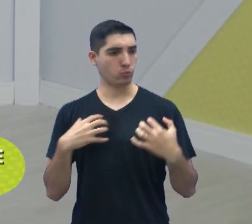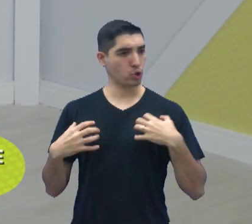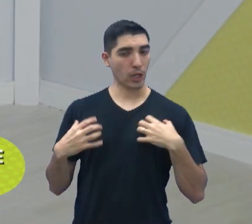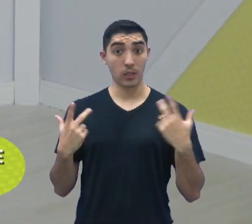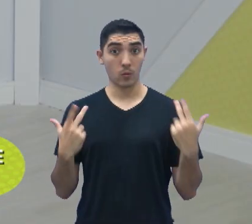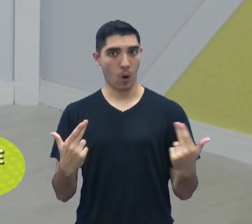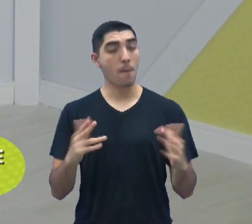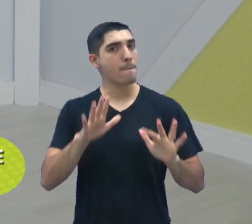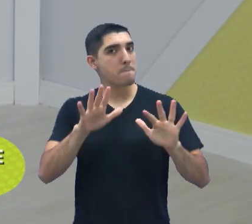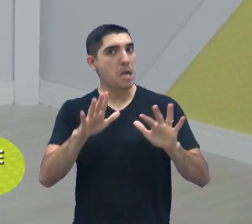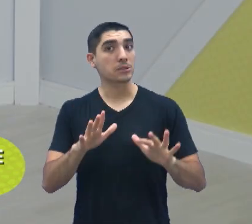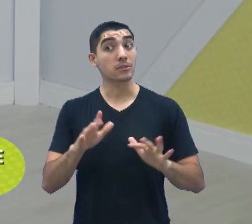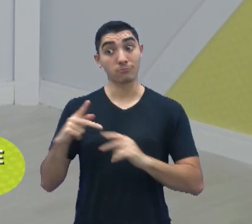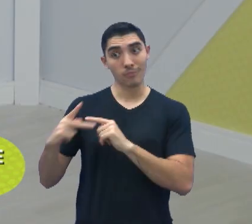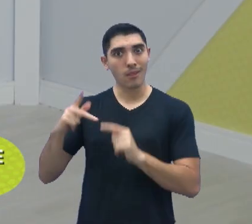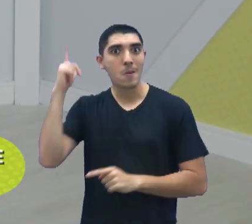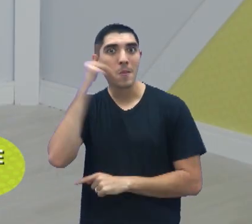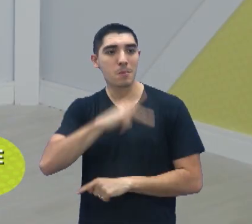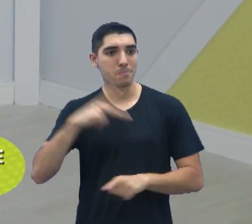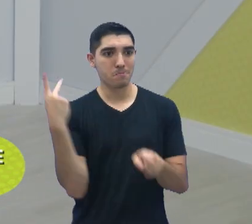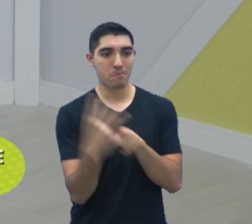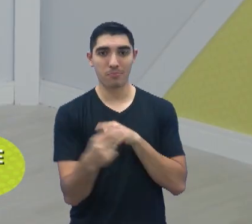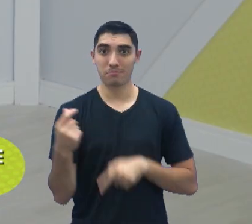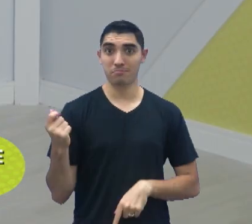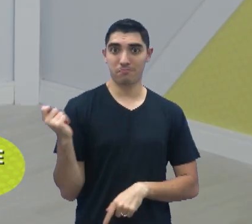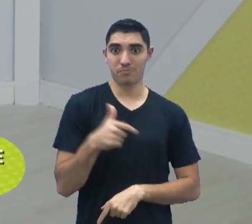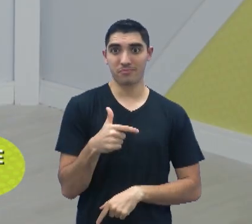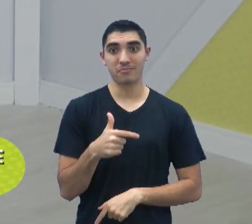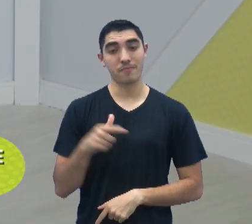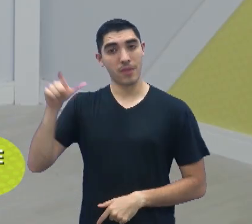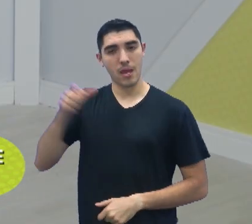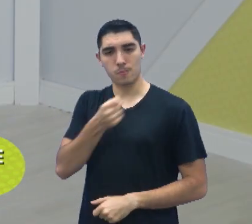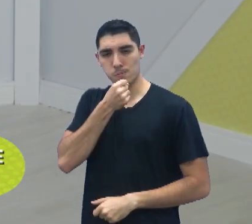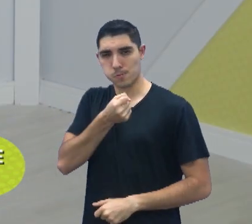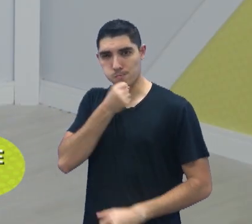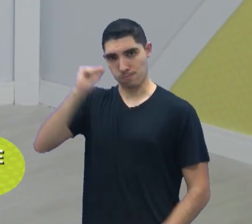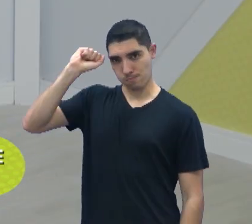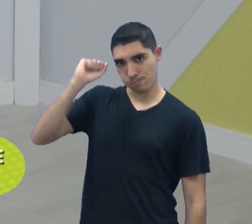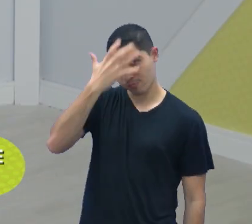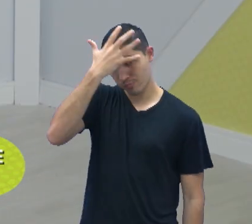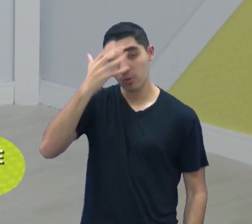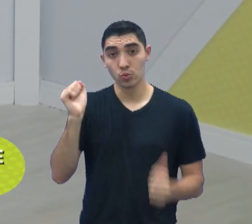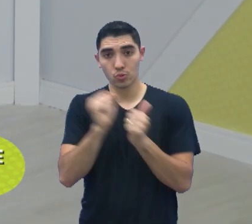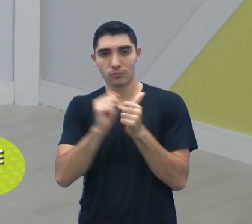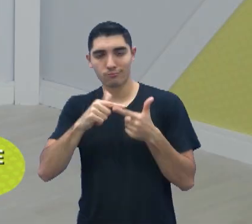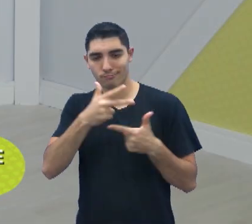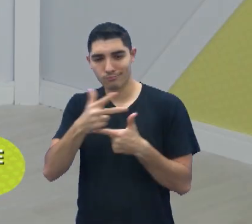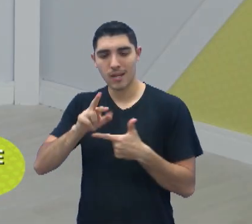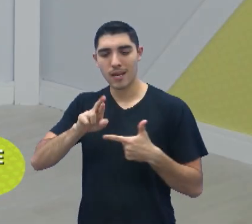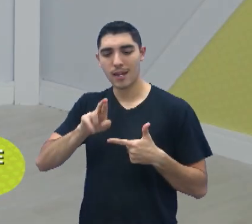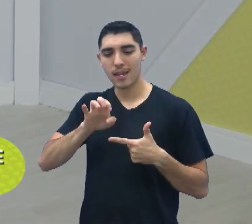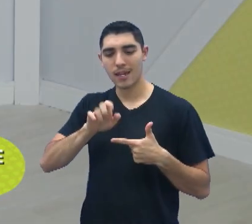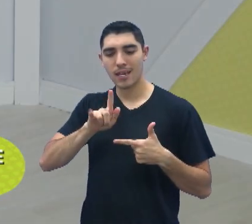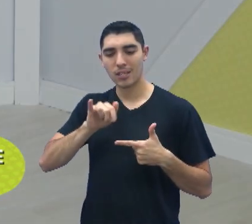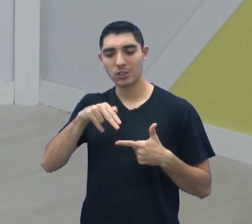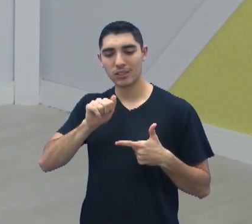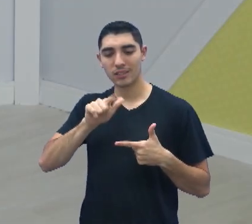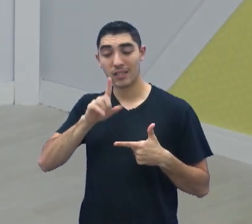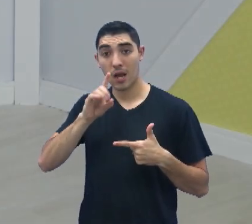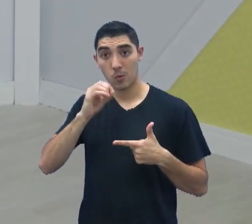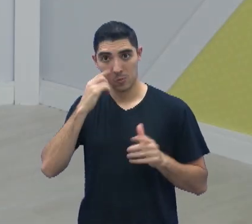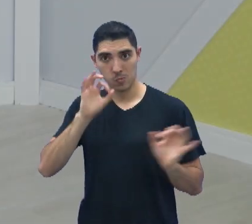olha, ontem deu bom para o São José. A reportagem é do Gabriel Campoy e as imagens são de Reginaldo Casulo e o seu brinquedo. Solta,